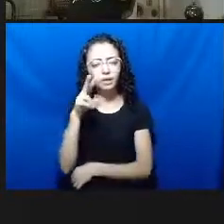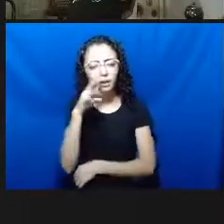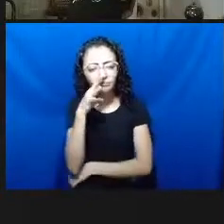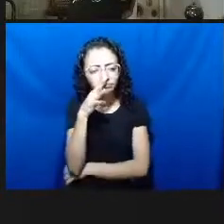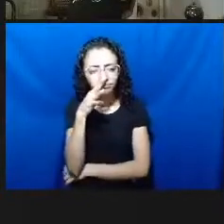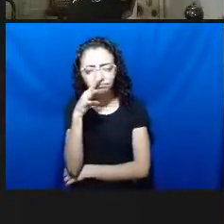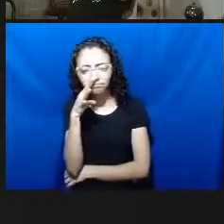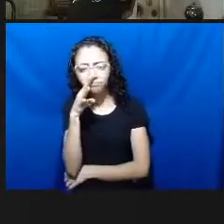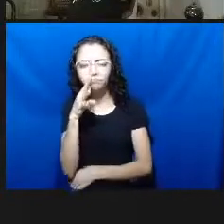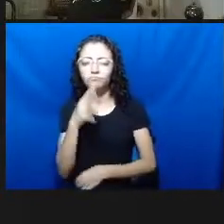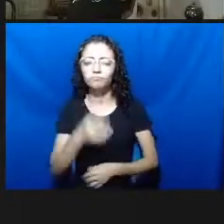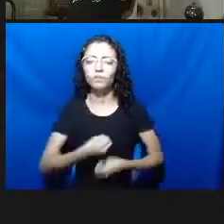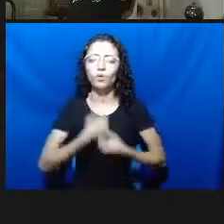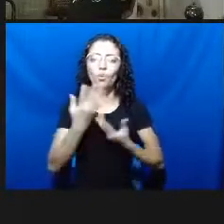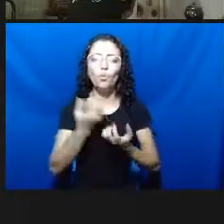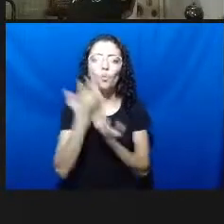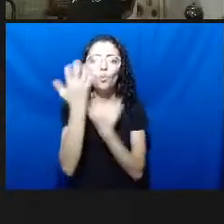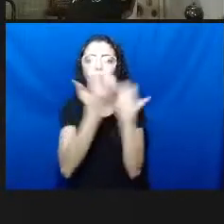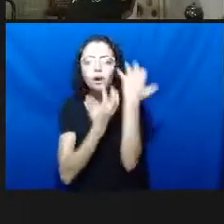um canto para a cidade.